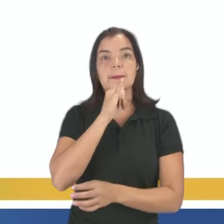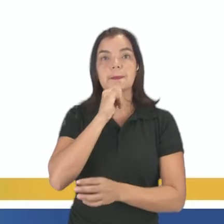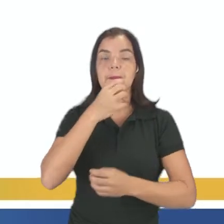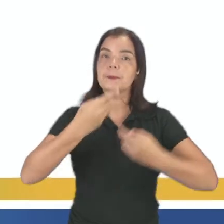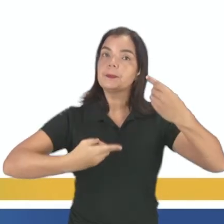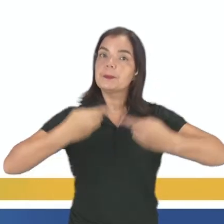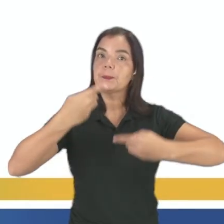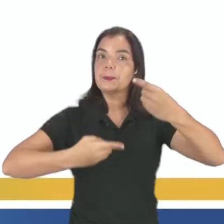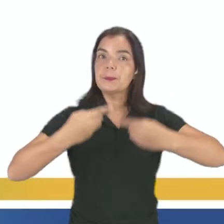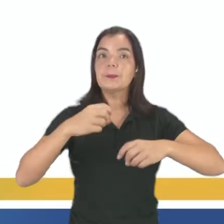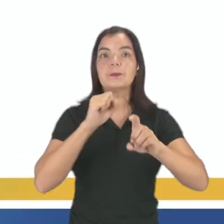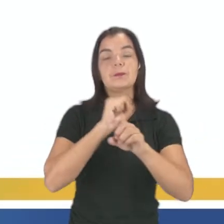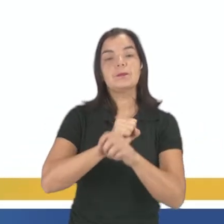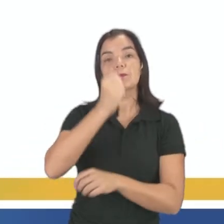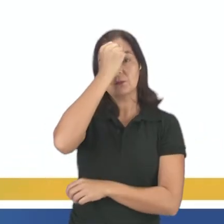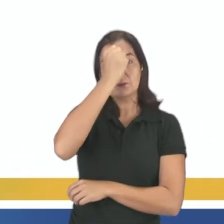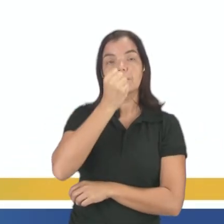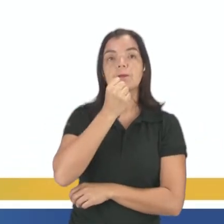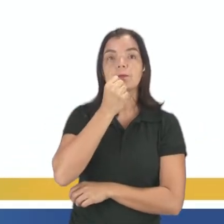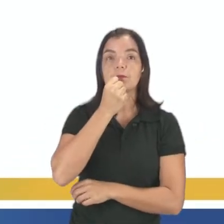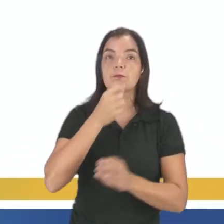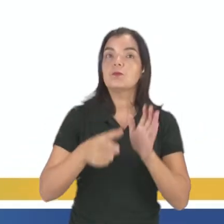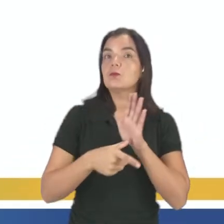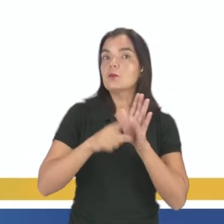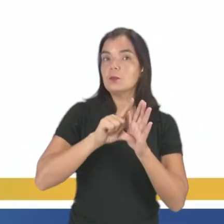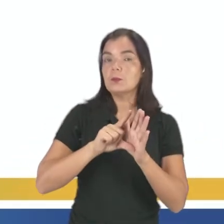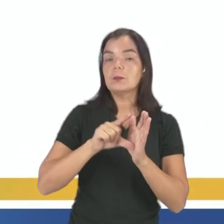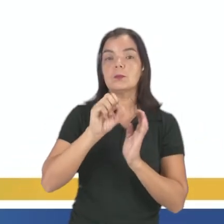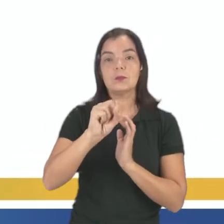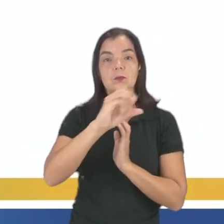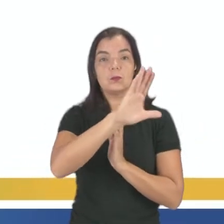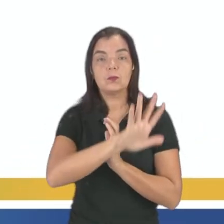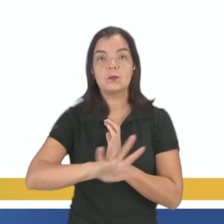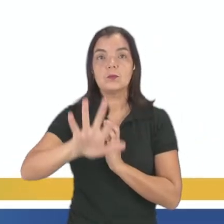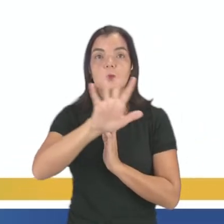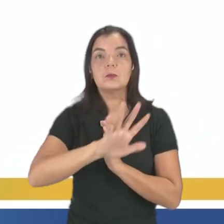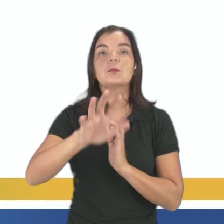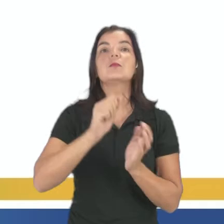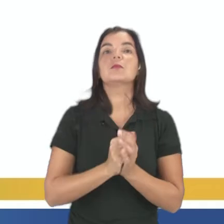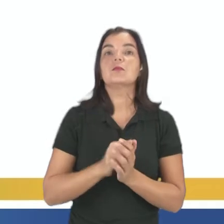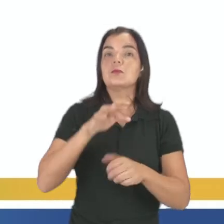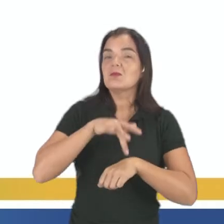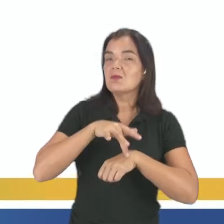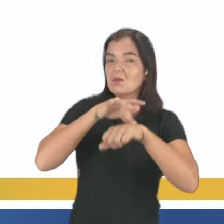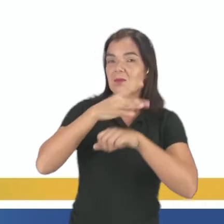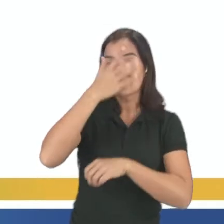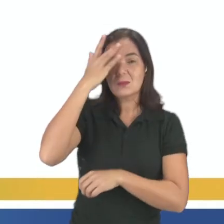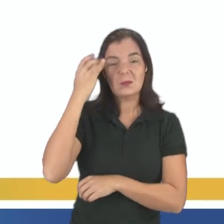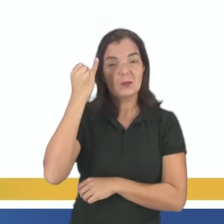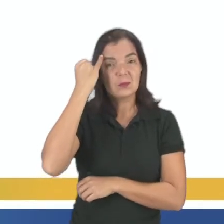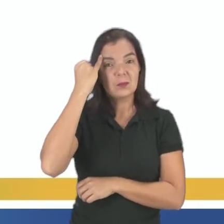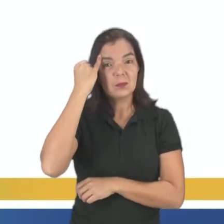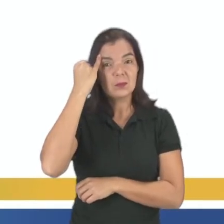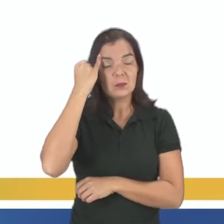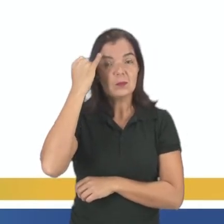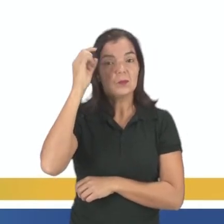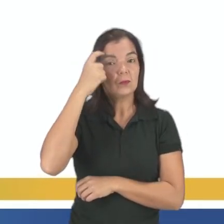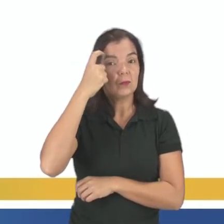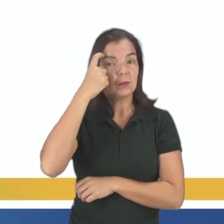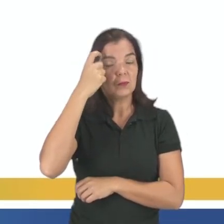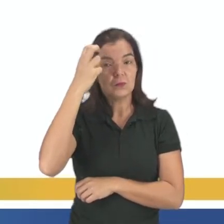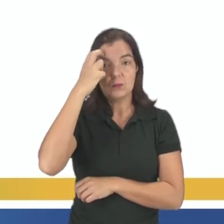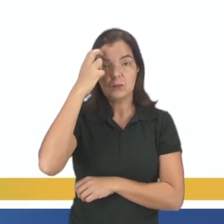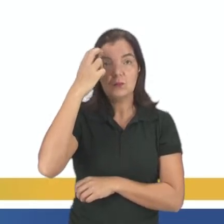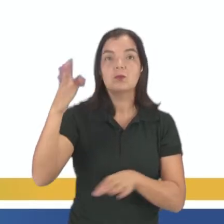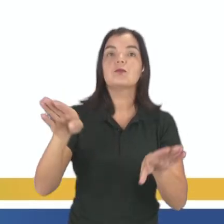política e socialmente, o anti-ocidentalismo, né? A ridicularização de intelectuais e uma reeducação, né?